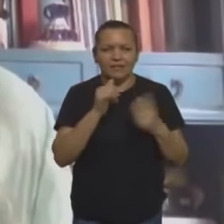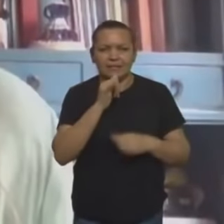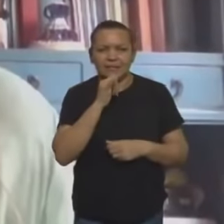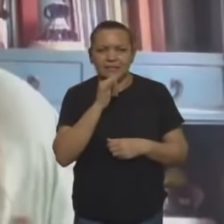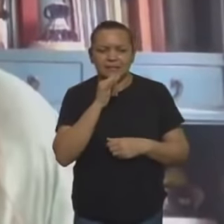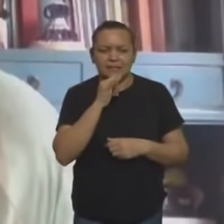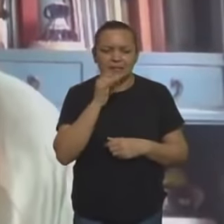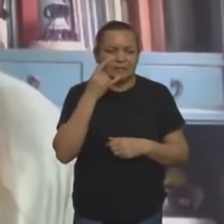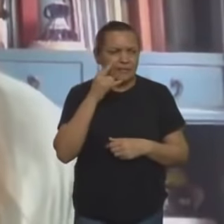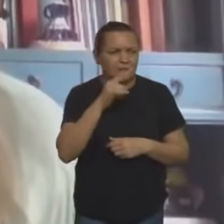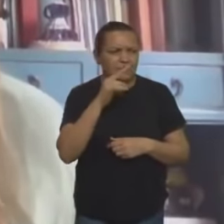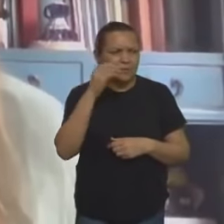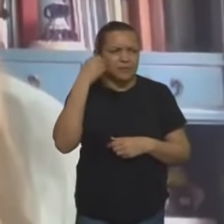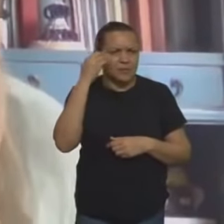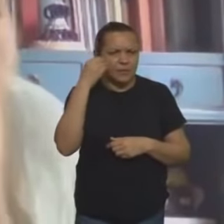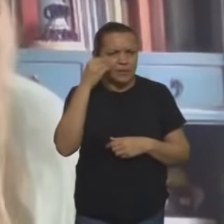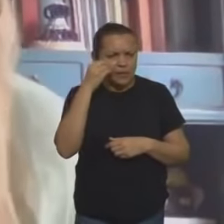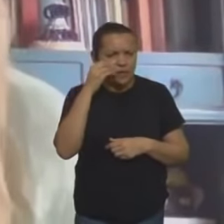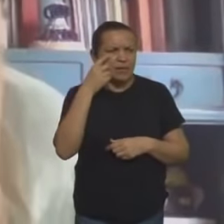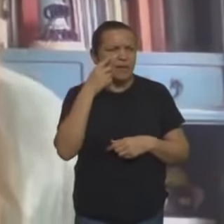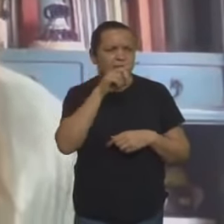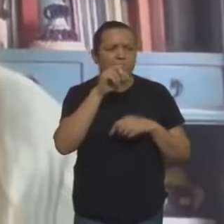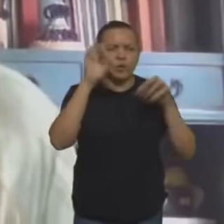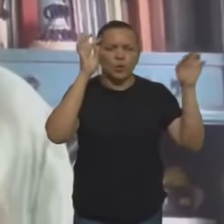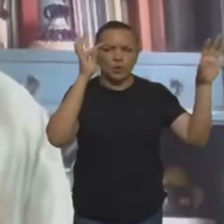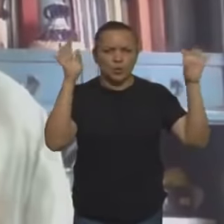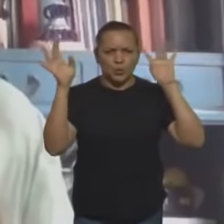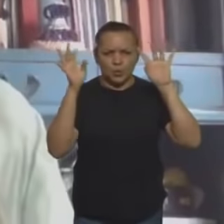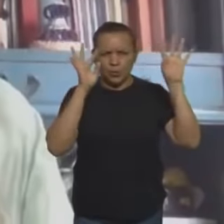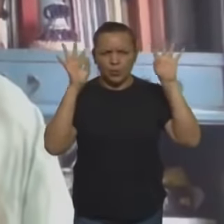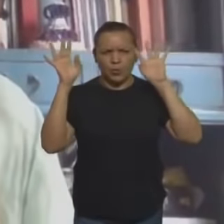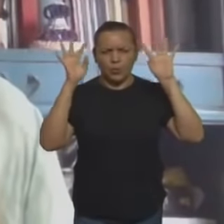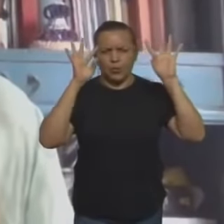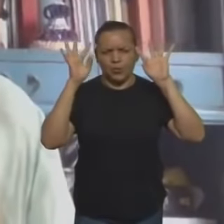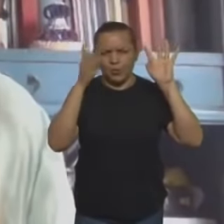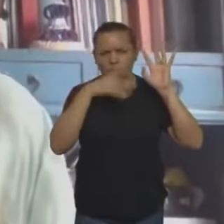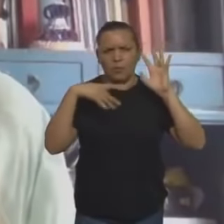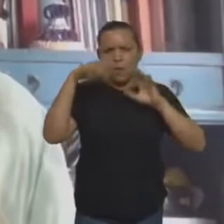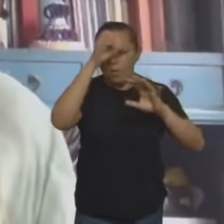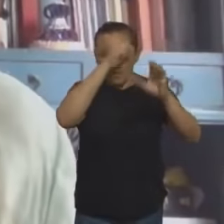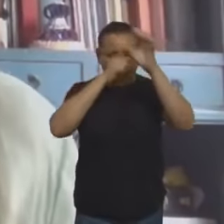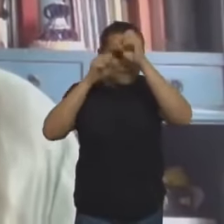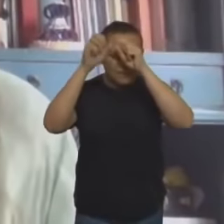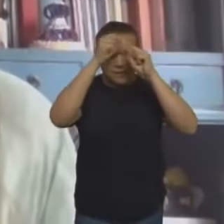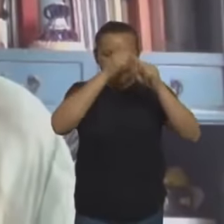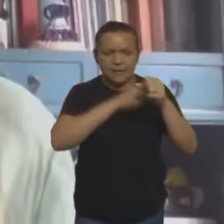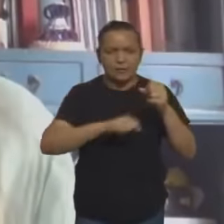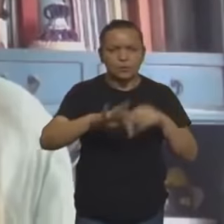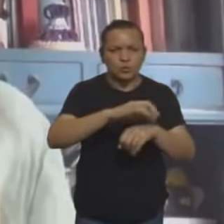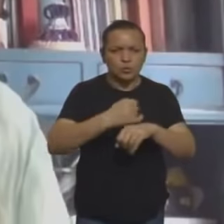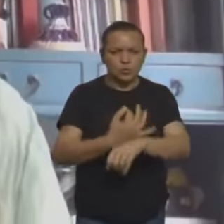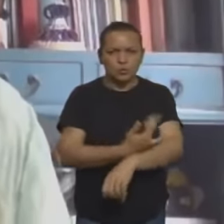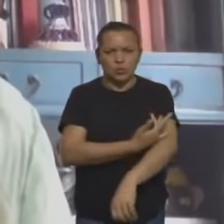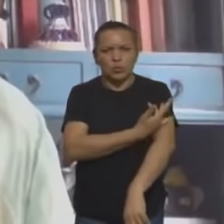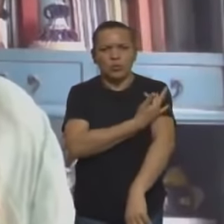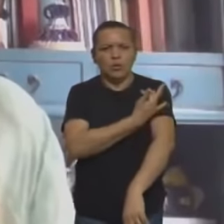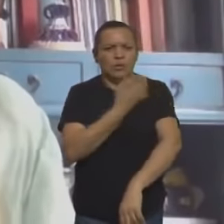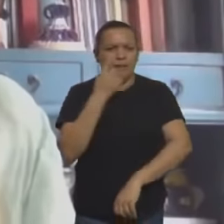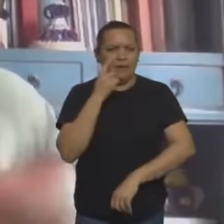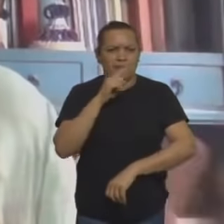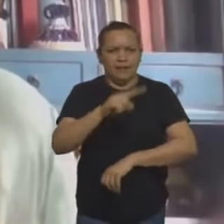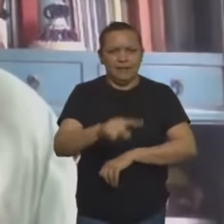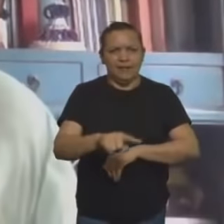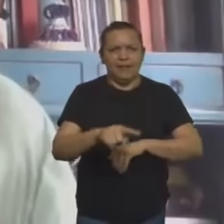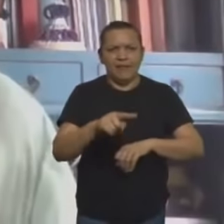e situações para além do que às vezes a gente imagina o que é aprendizagem socioemocional, né, que tem a ver com ser